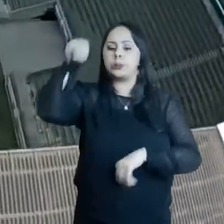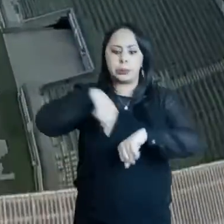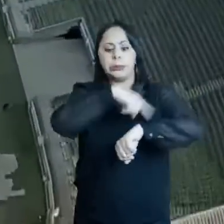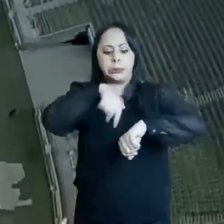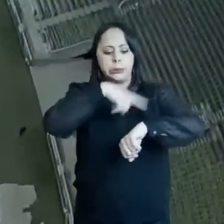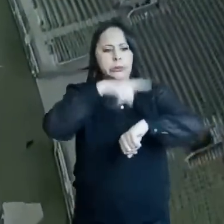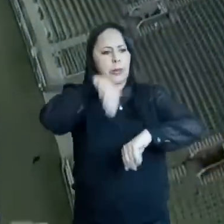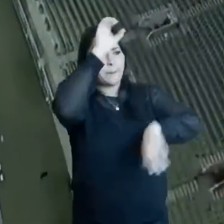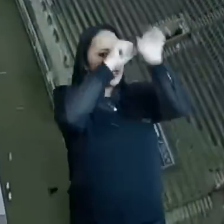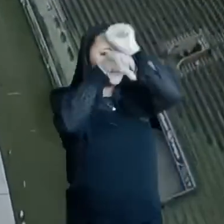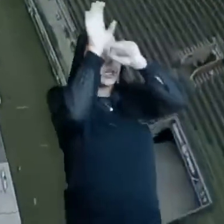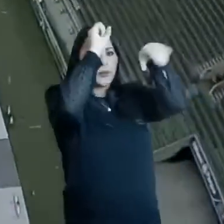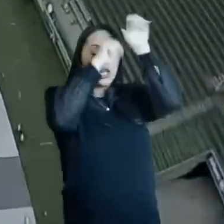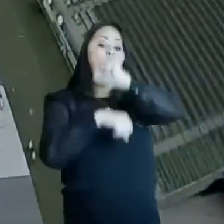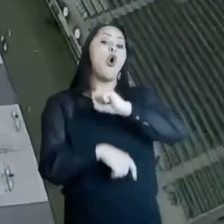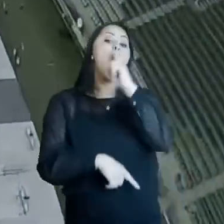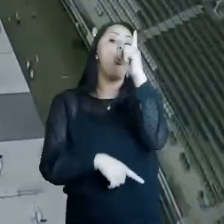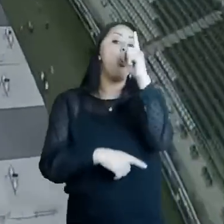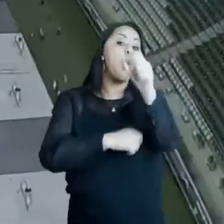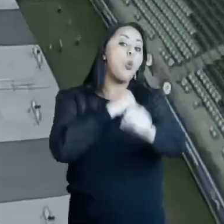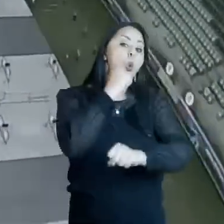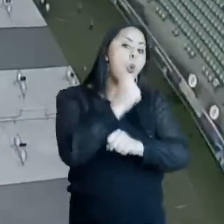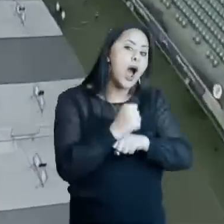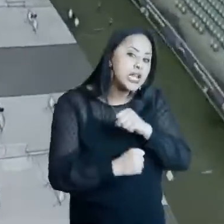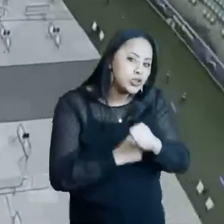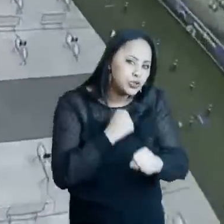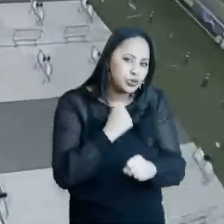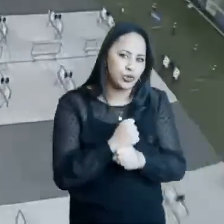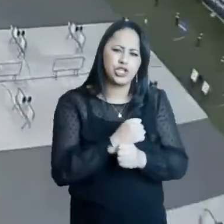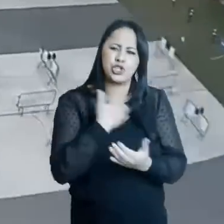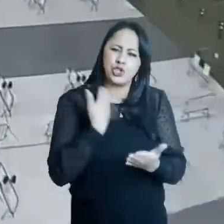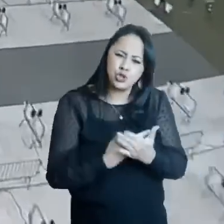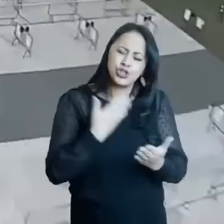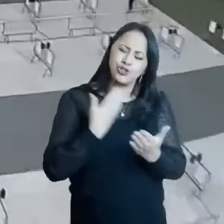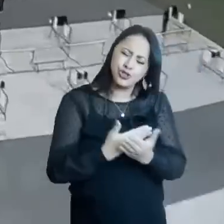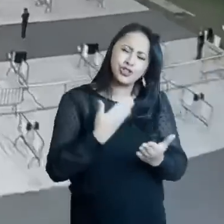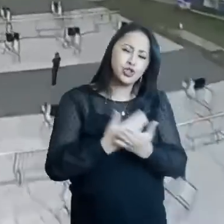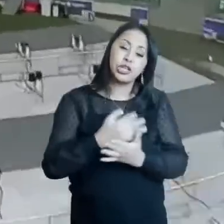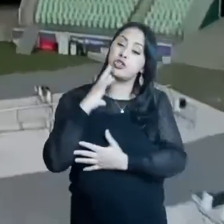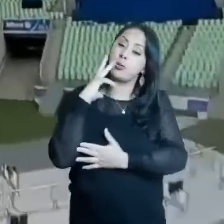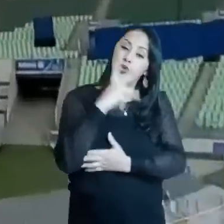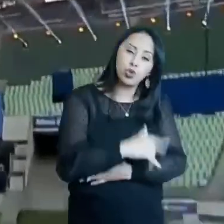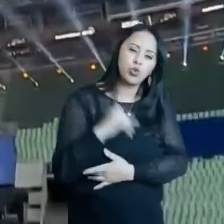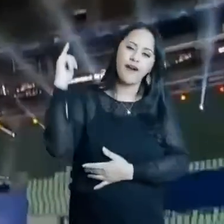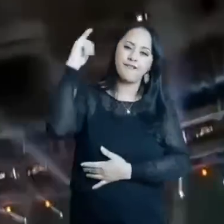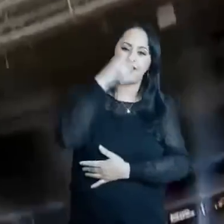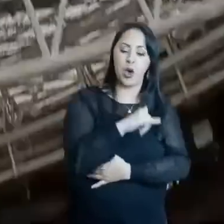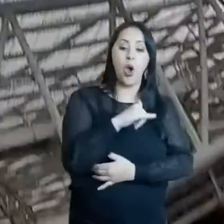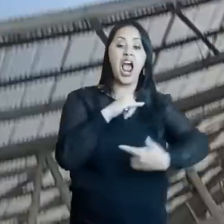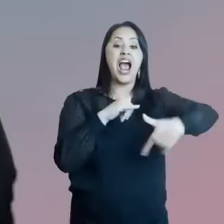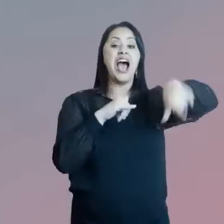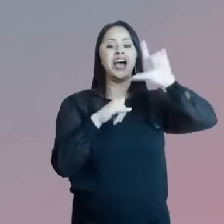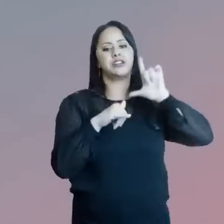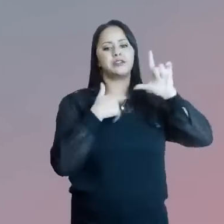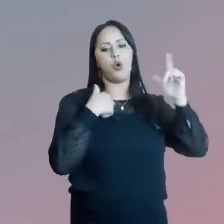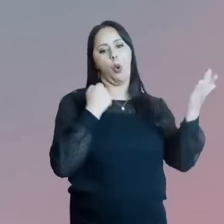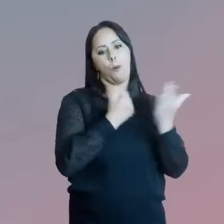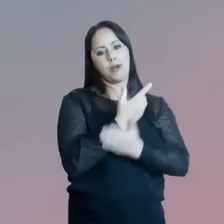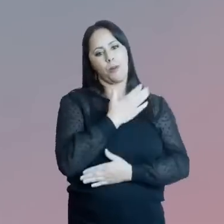sobre aviação. Eu demorei um ano assim, estudando tudo sobre aviação, para entender tudo sobre aviação,